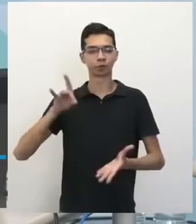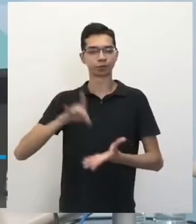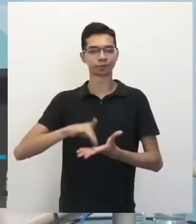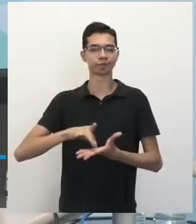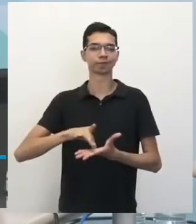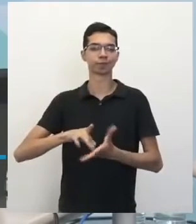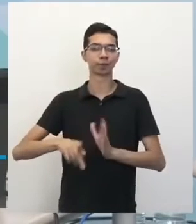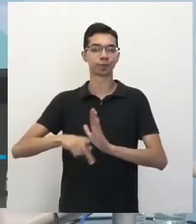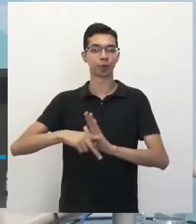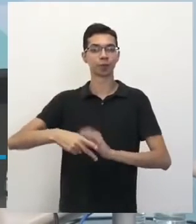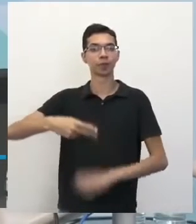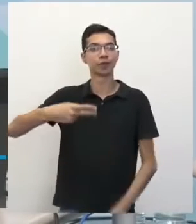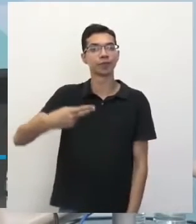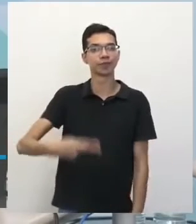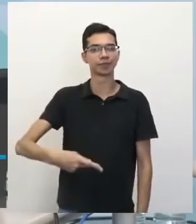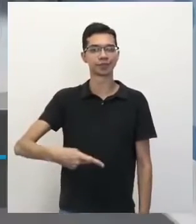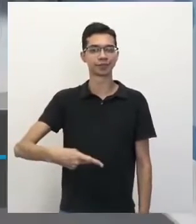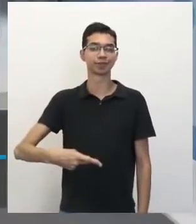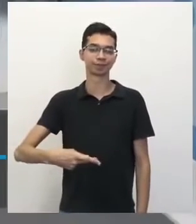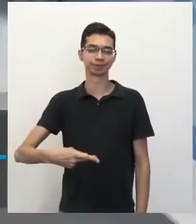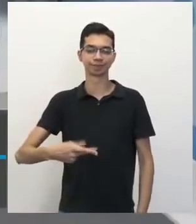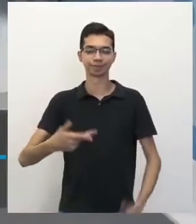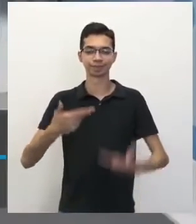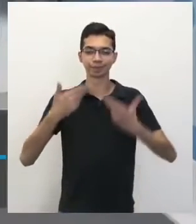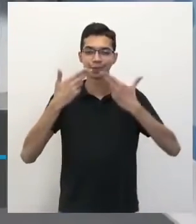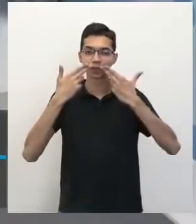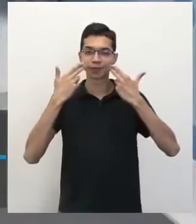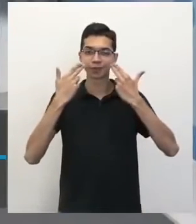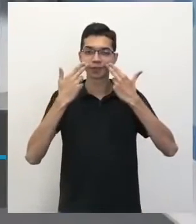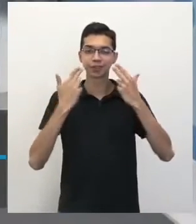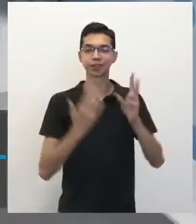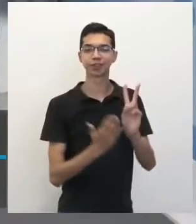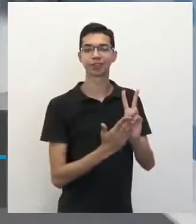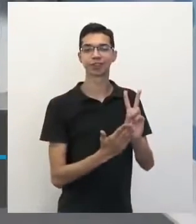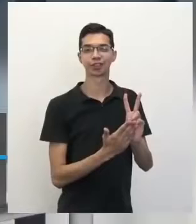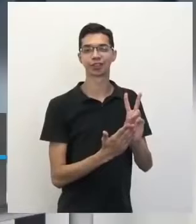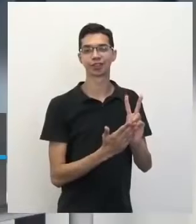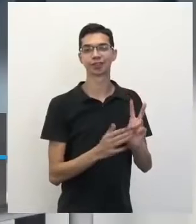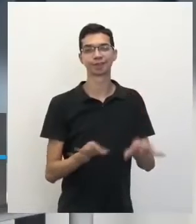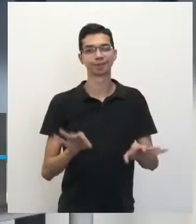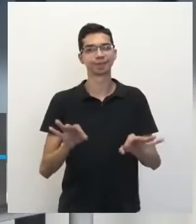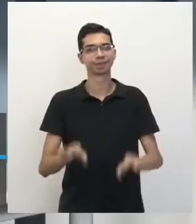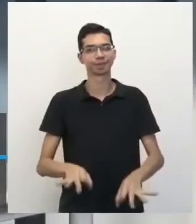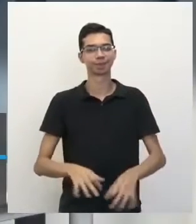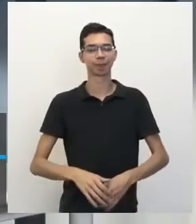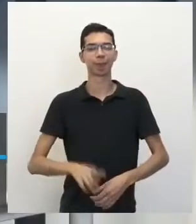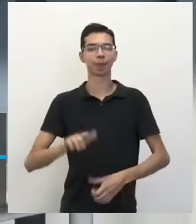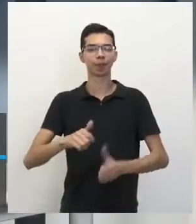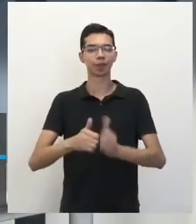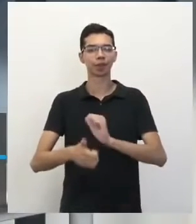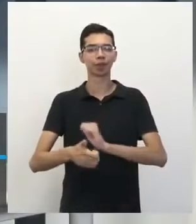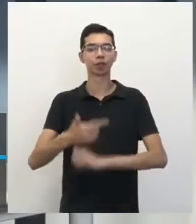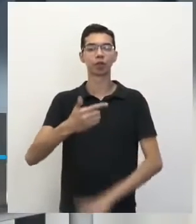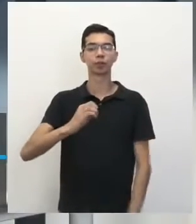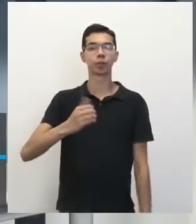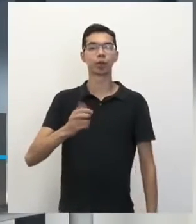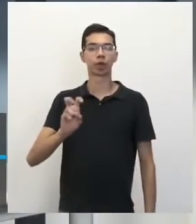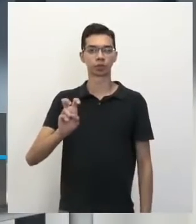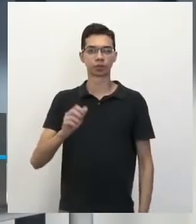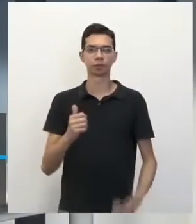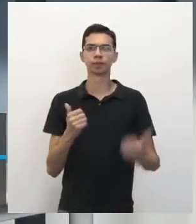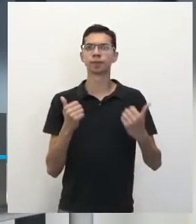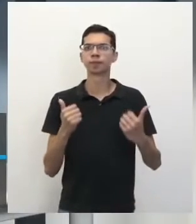terra, os indígenas. Que se deram muito bem aí nesses jogos aí que foi em 2015, né? Antecedendo